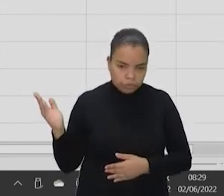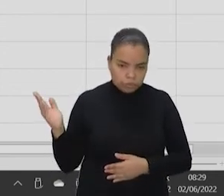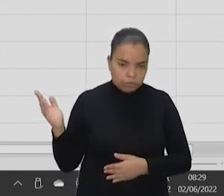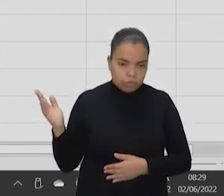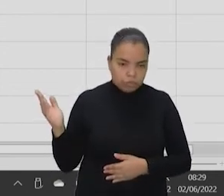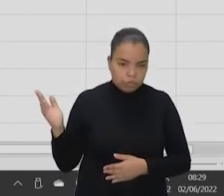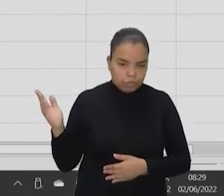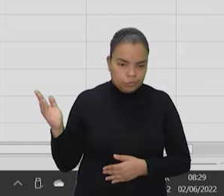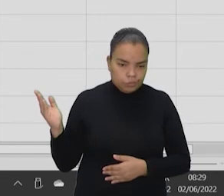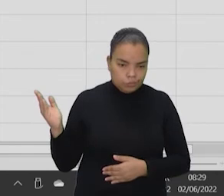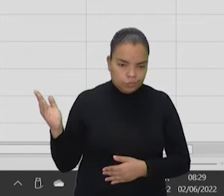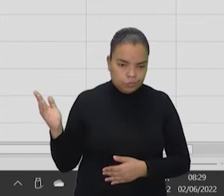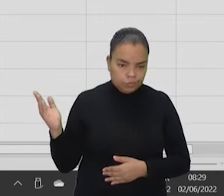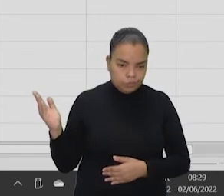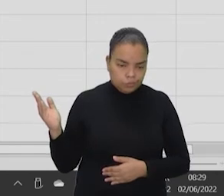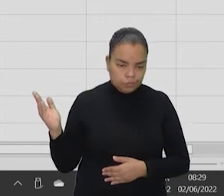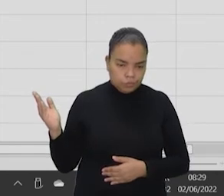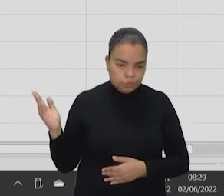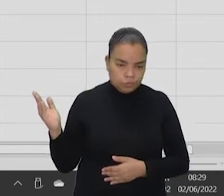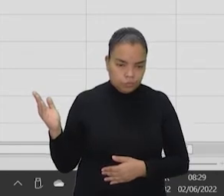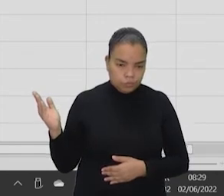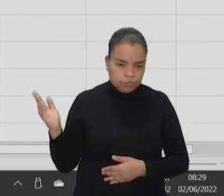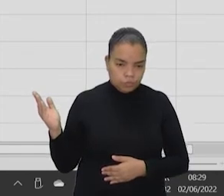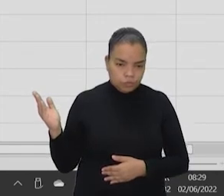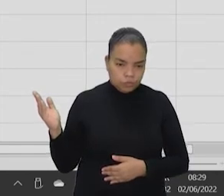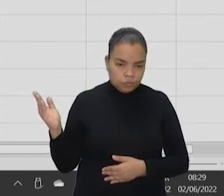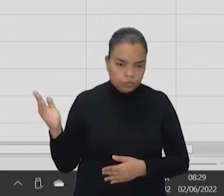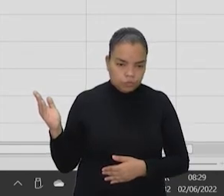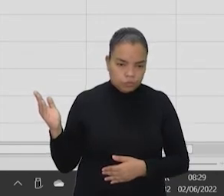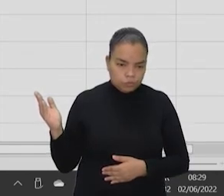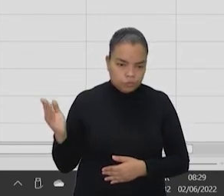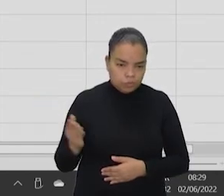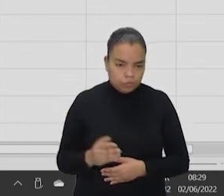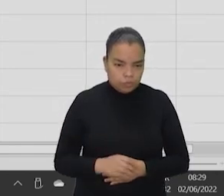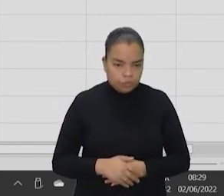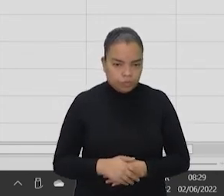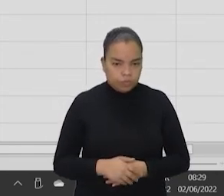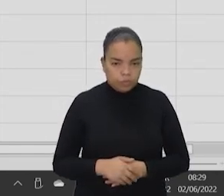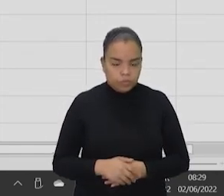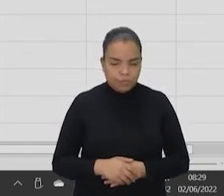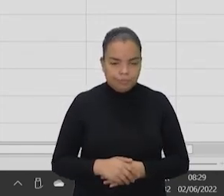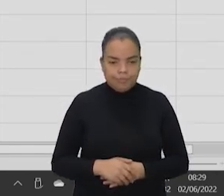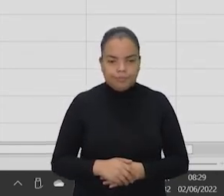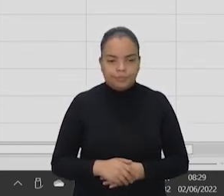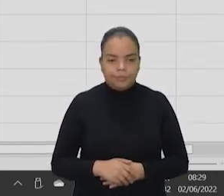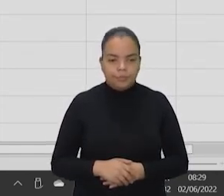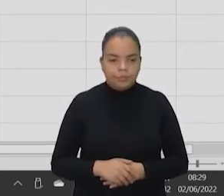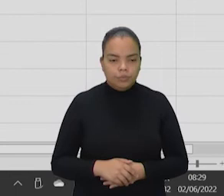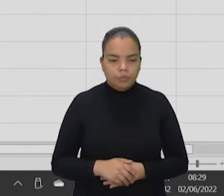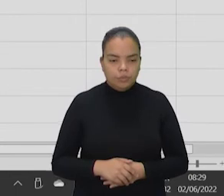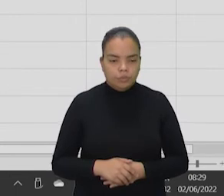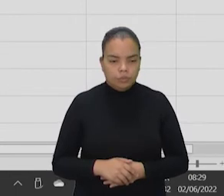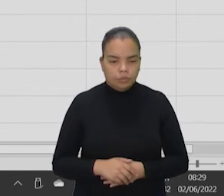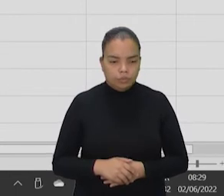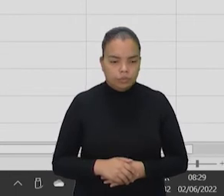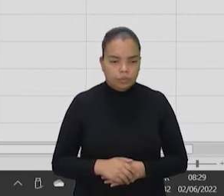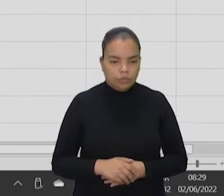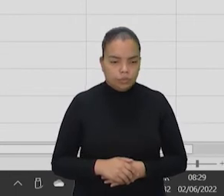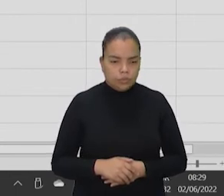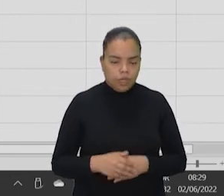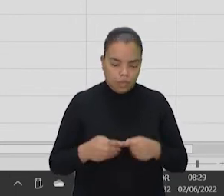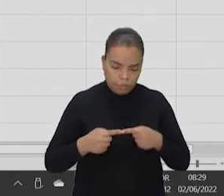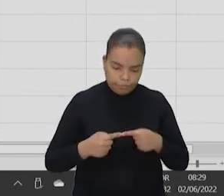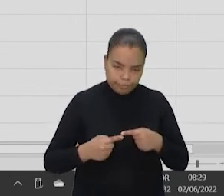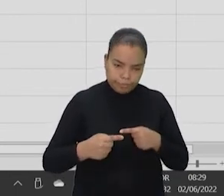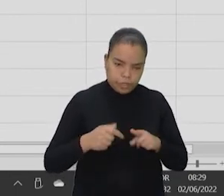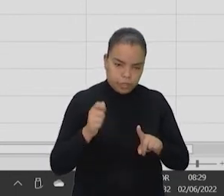valor anterior vezes 1,03. Aí você tem durante 5